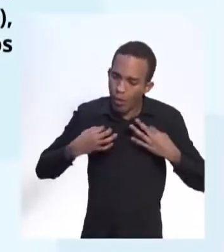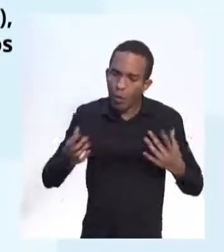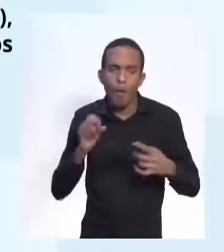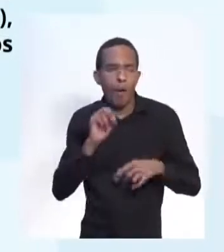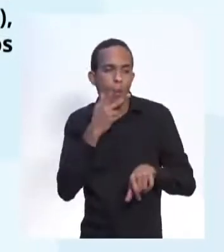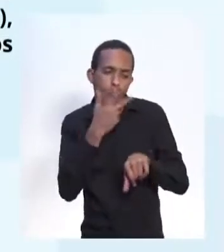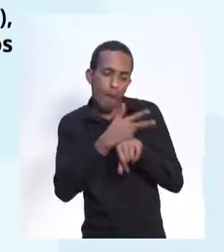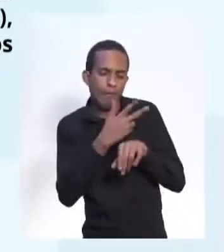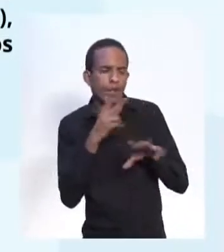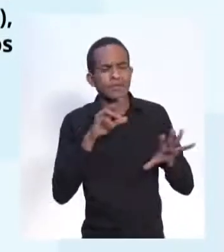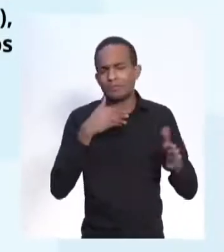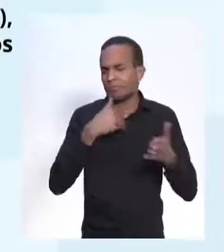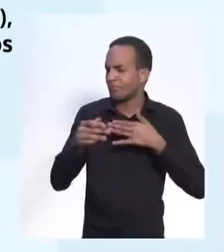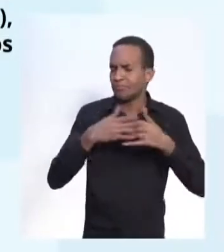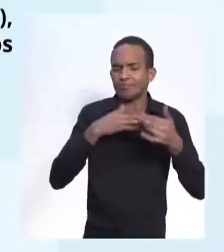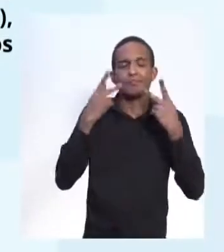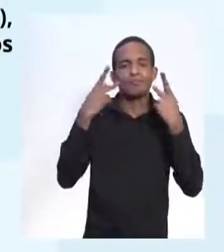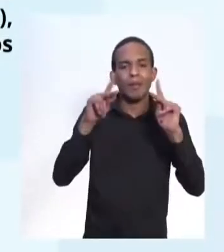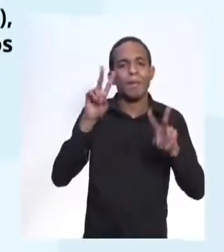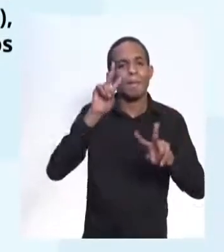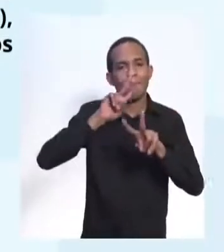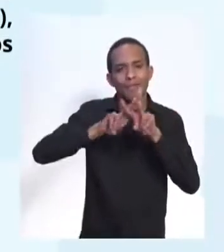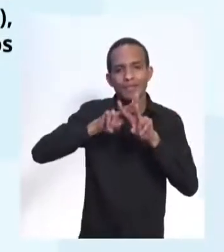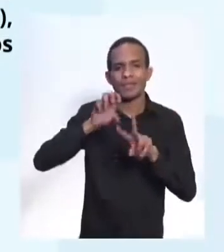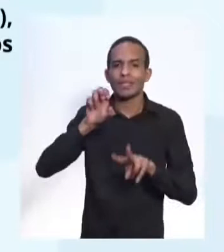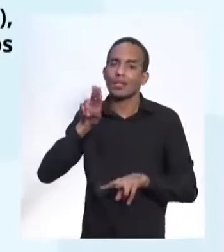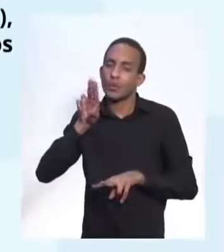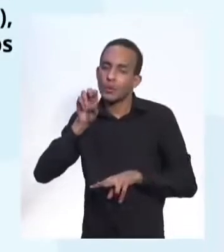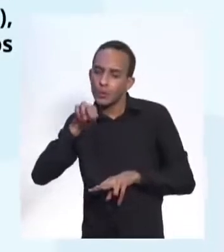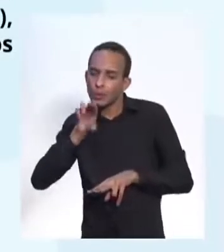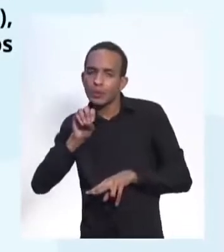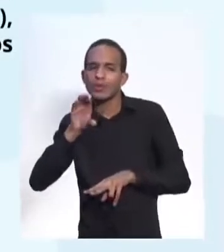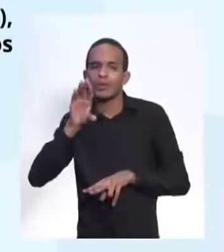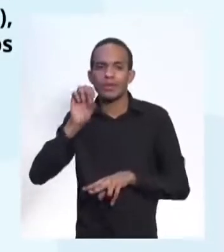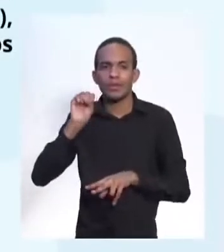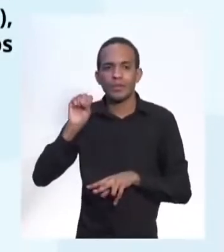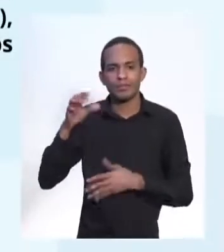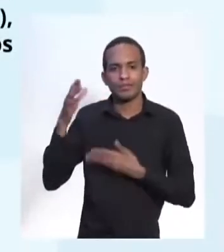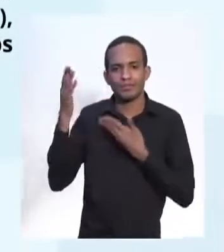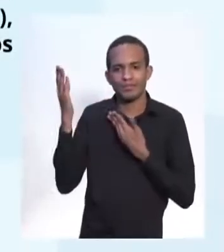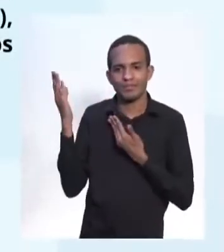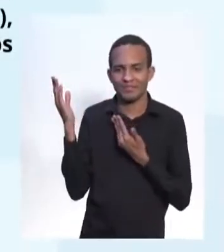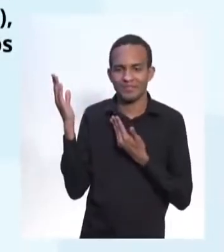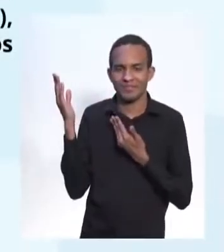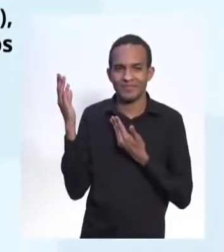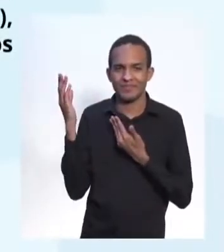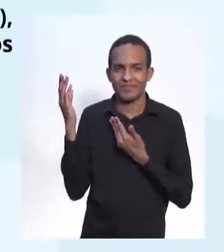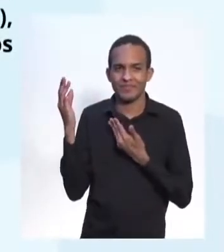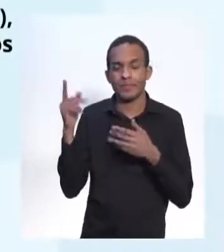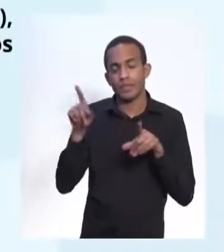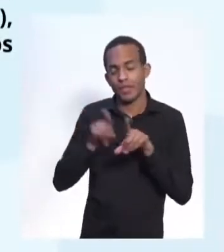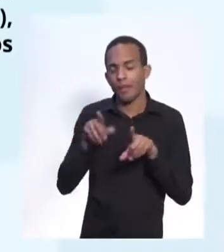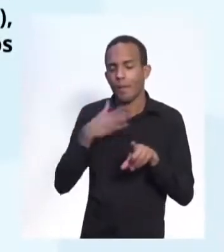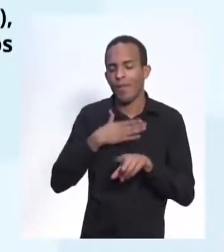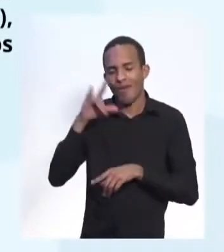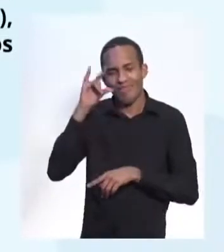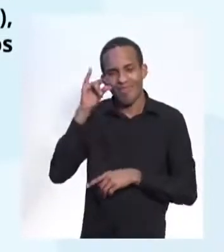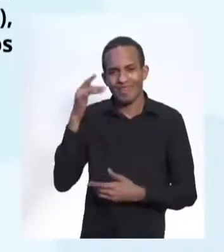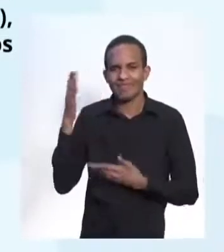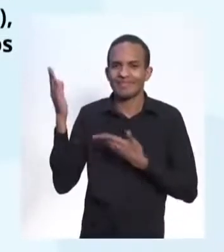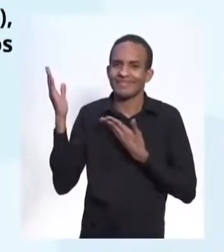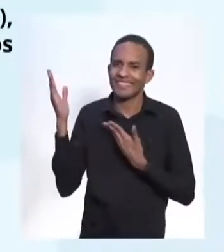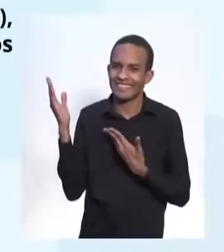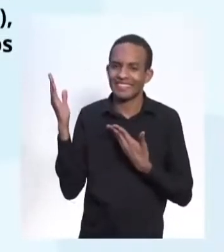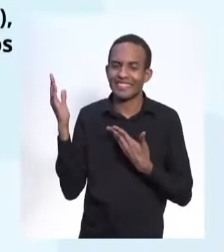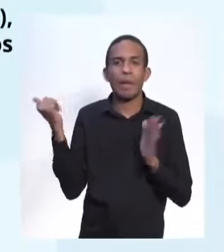um vídeo. Então, marca para mim, hashtag eu no CMSP, vírgula, hashtag Fernanda _ Maria Borges também. Pode me marcar